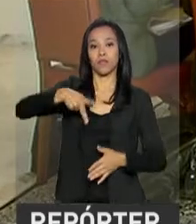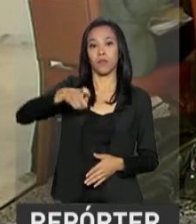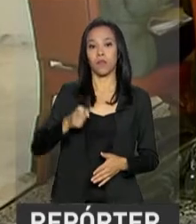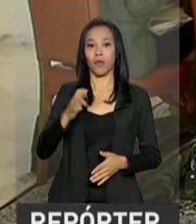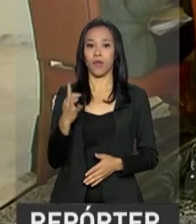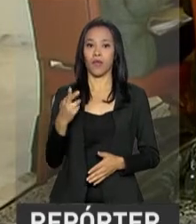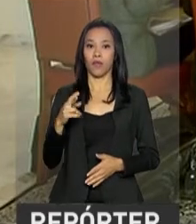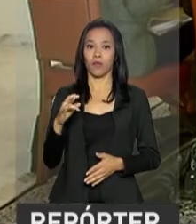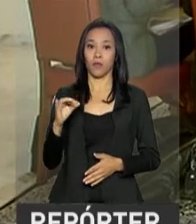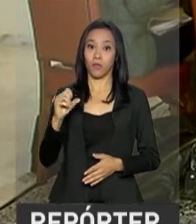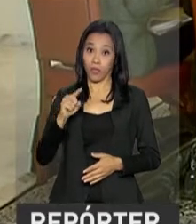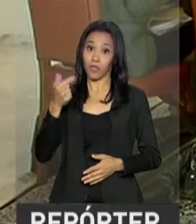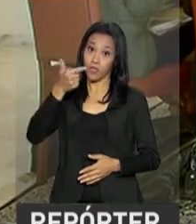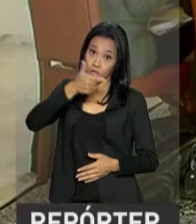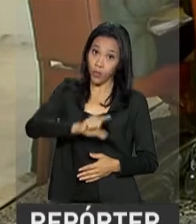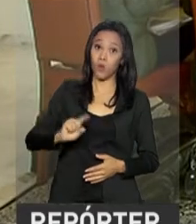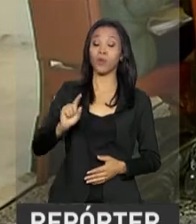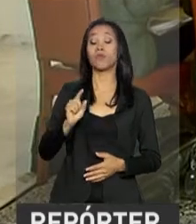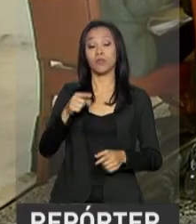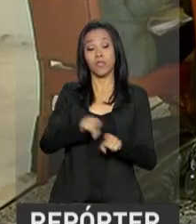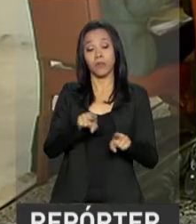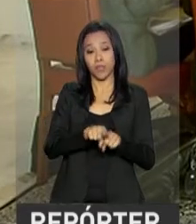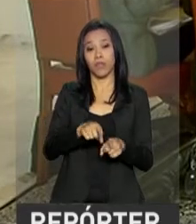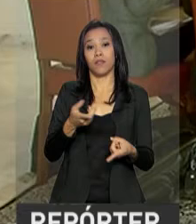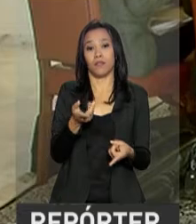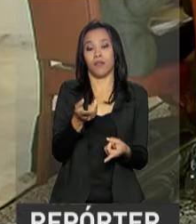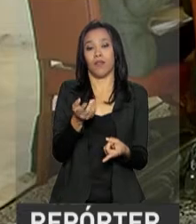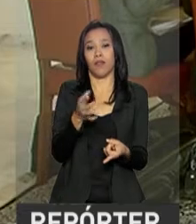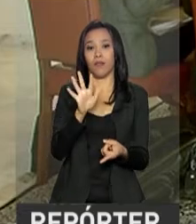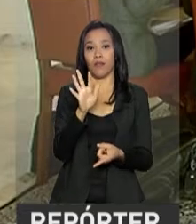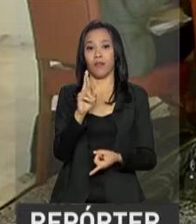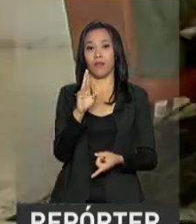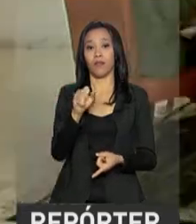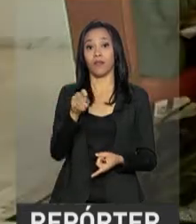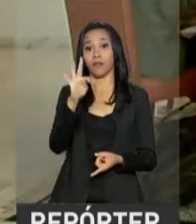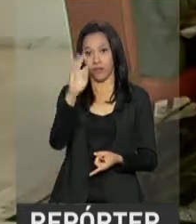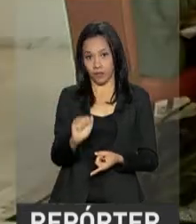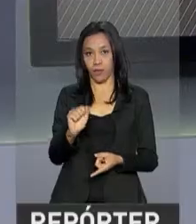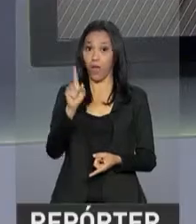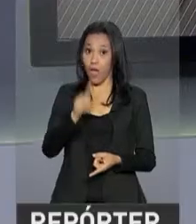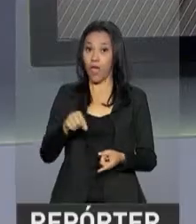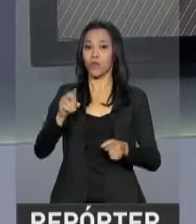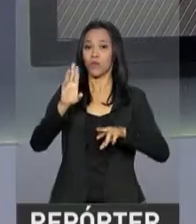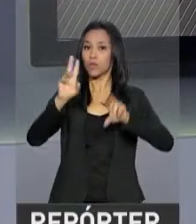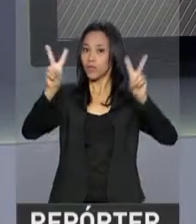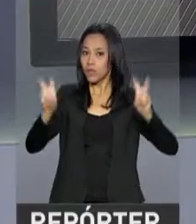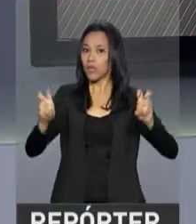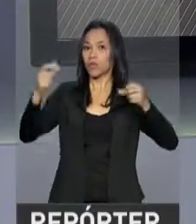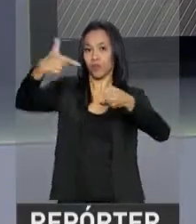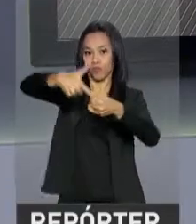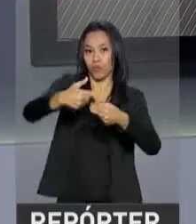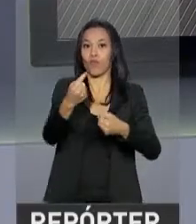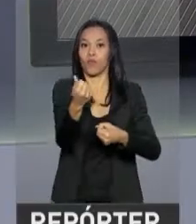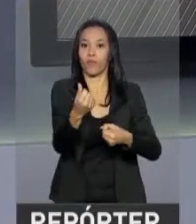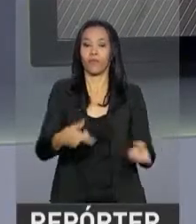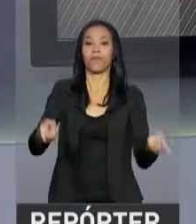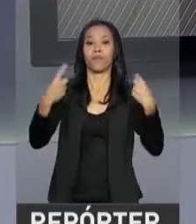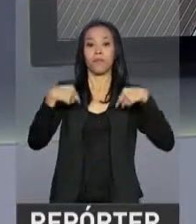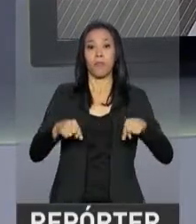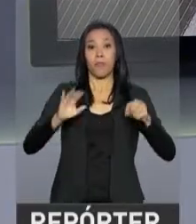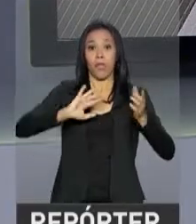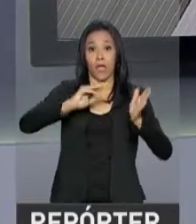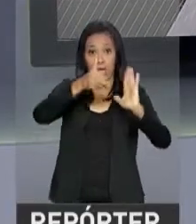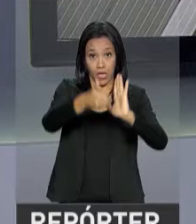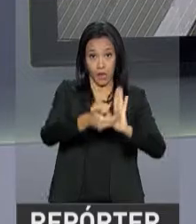rachid esse encontro foi para tratar do preço do combustível a câmara aprovou o projeto da